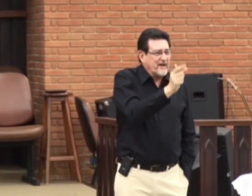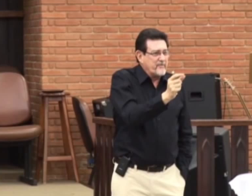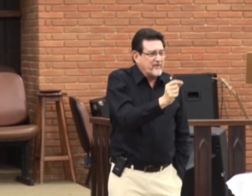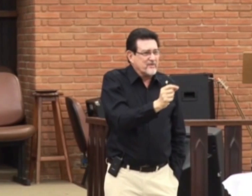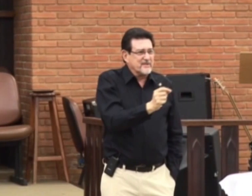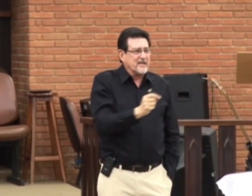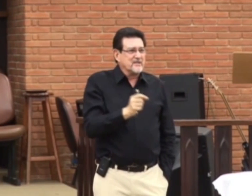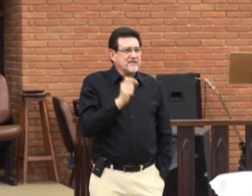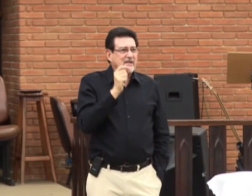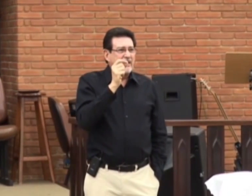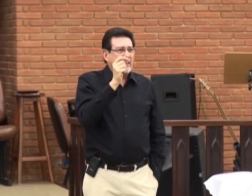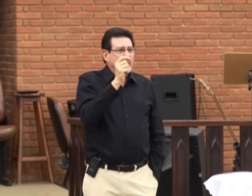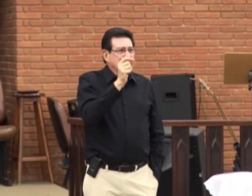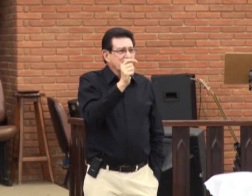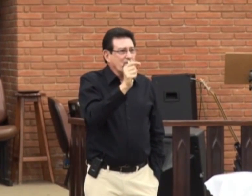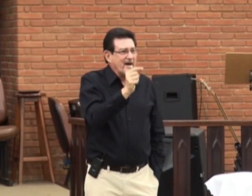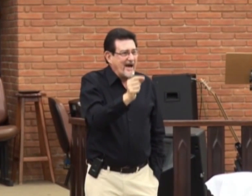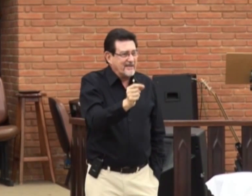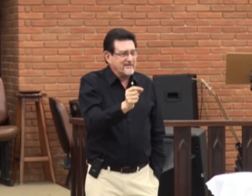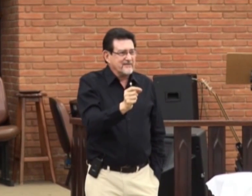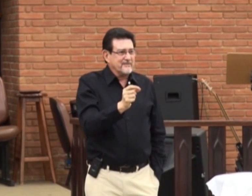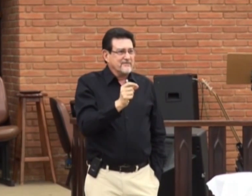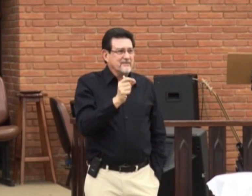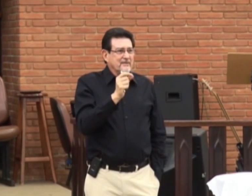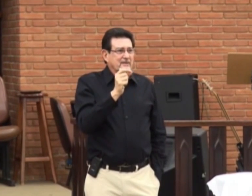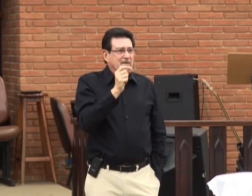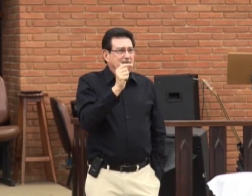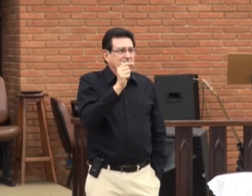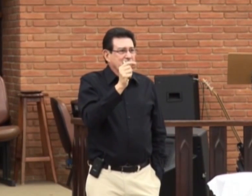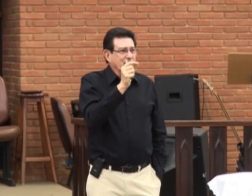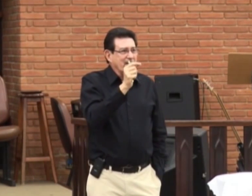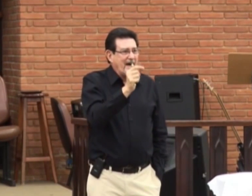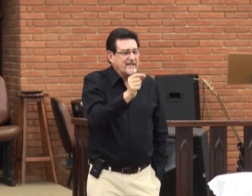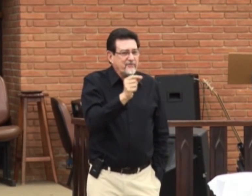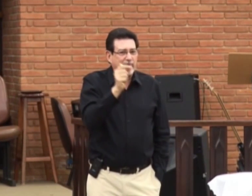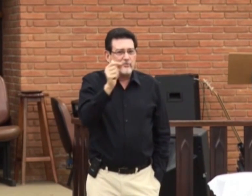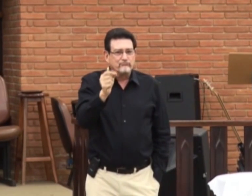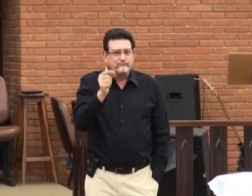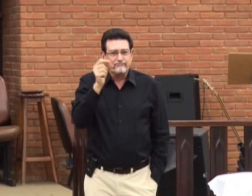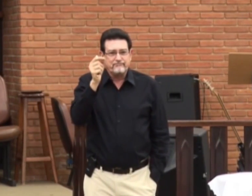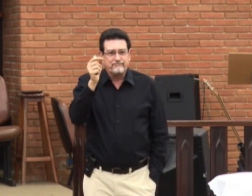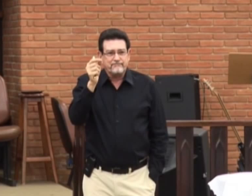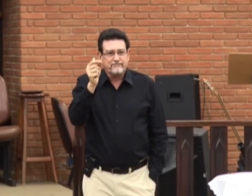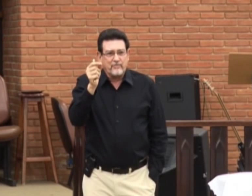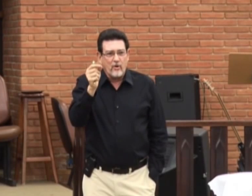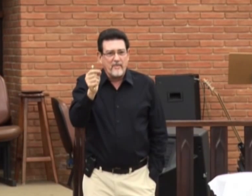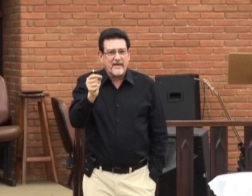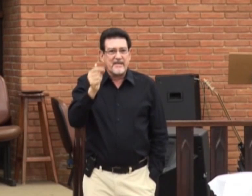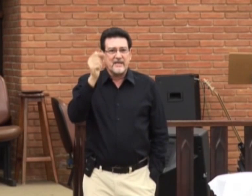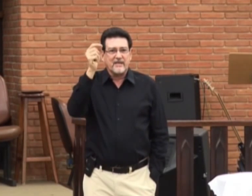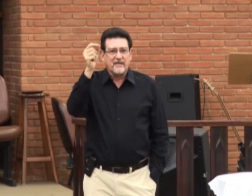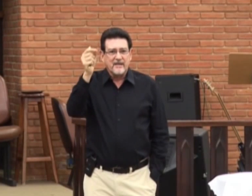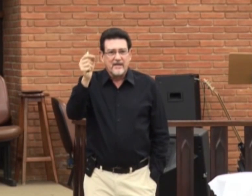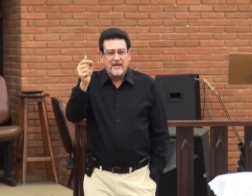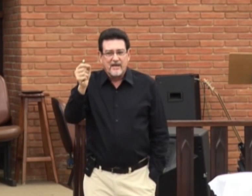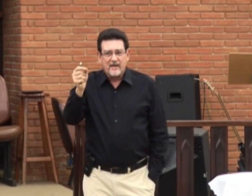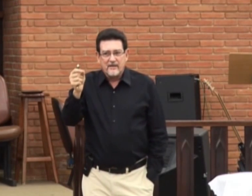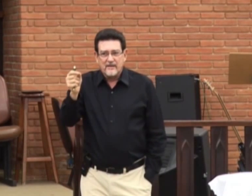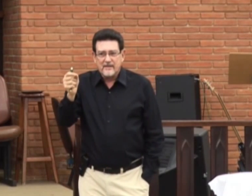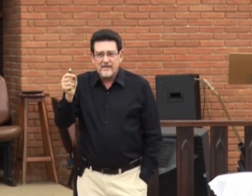eu já falei para vocês de John Hyde. John Hyde foi um homem que